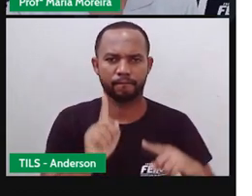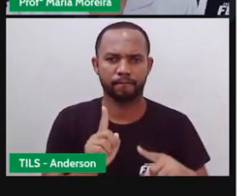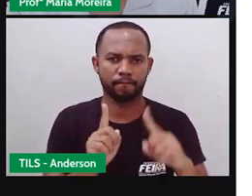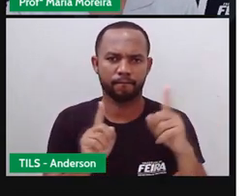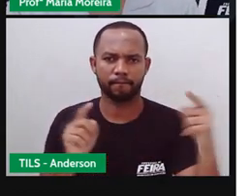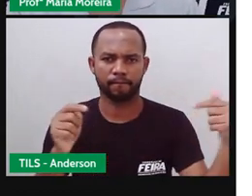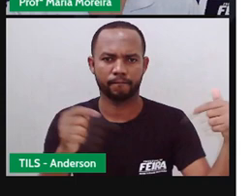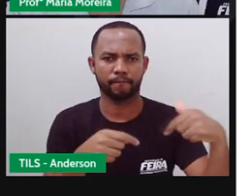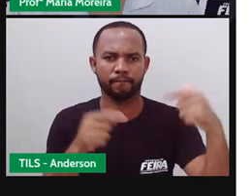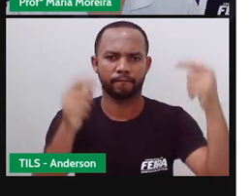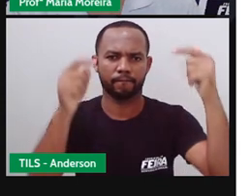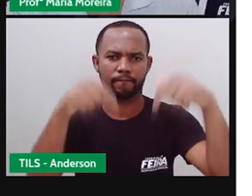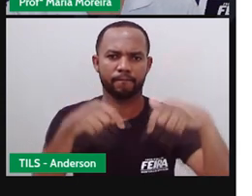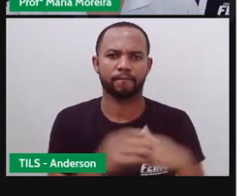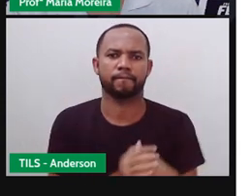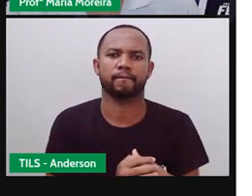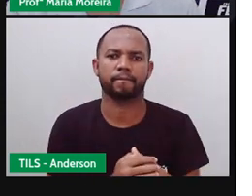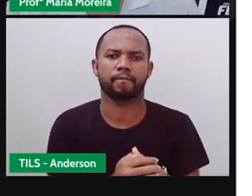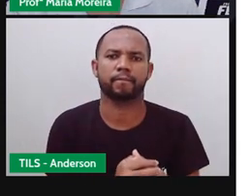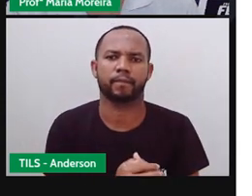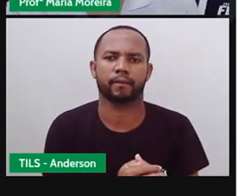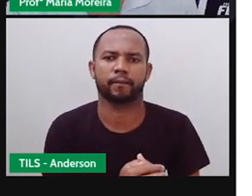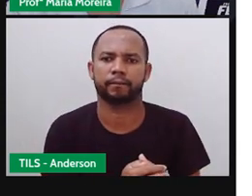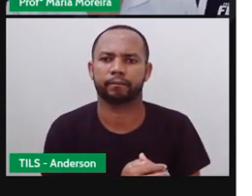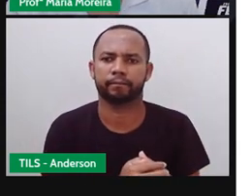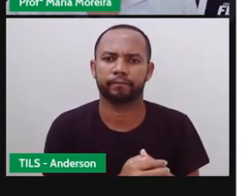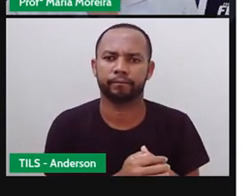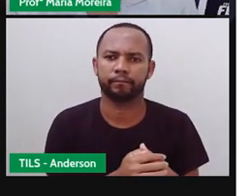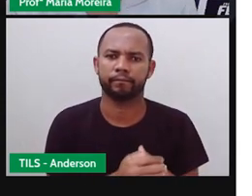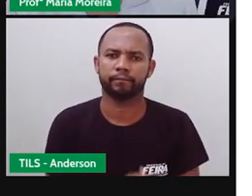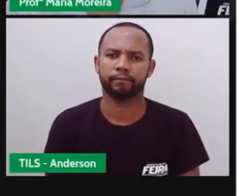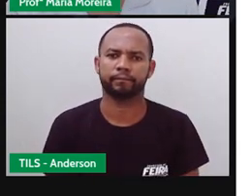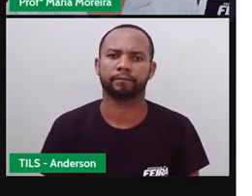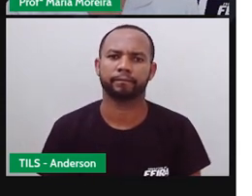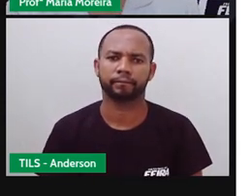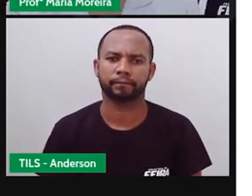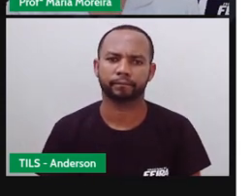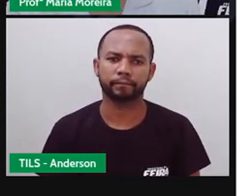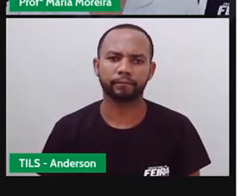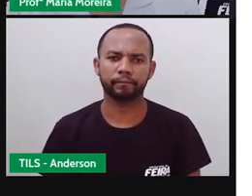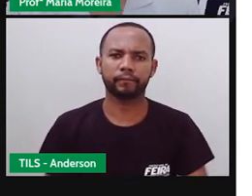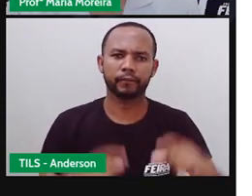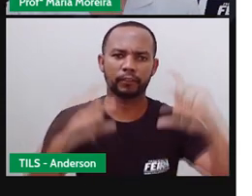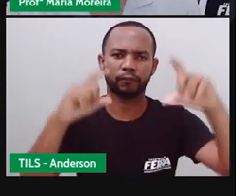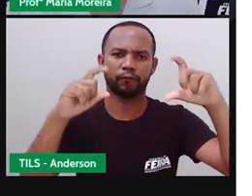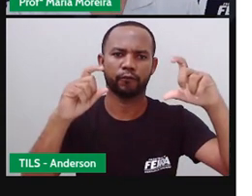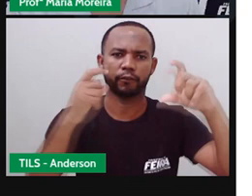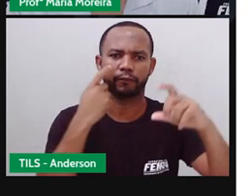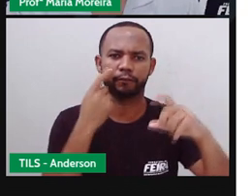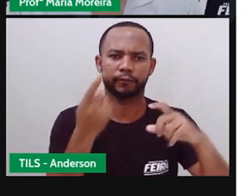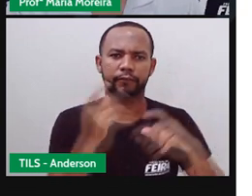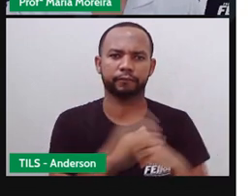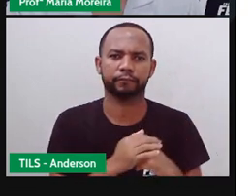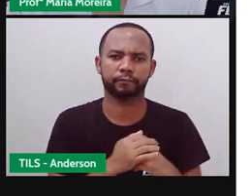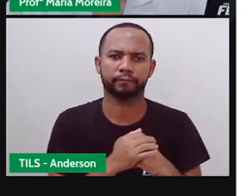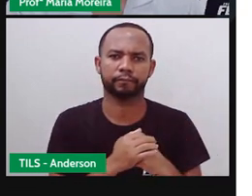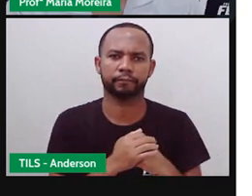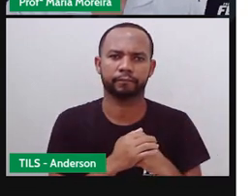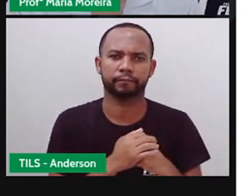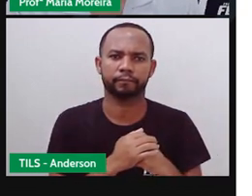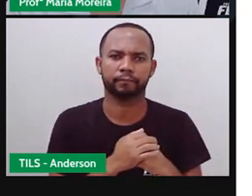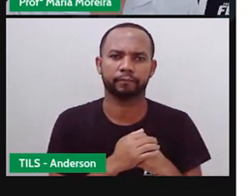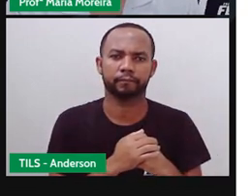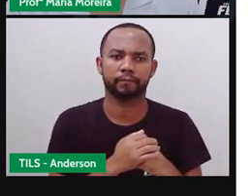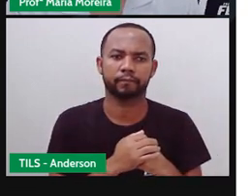essas obras né O que a gente poderia deixar de cocozinho dela mas que tá vendo a imagem é bom